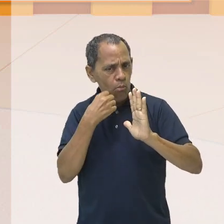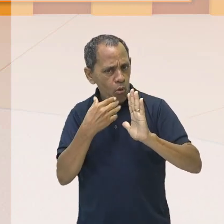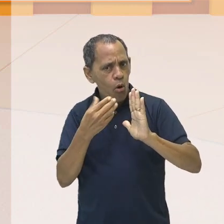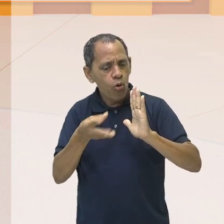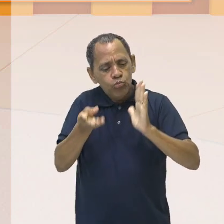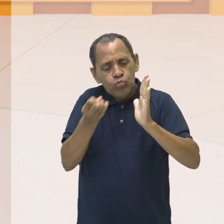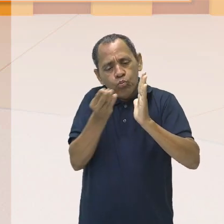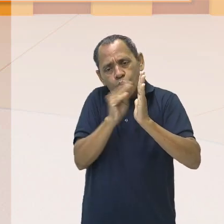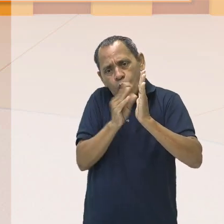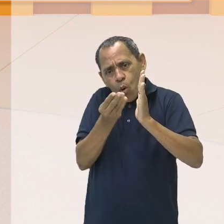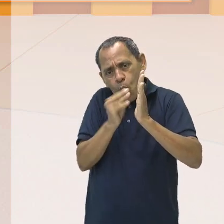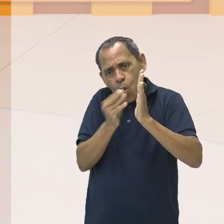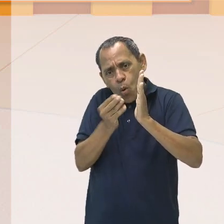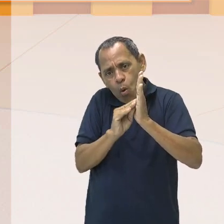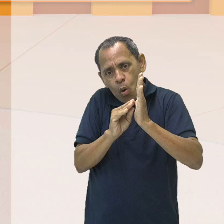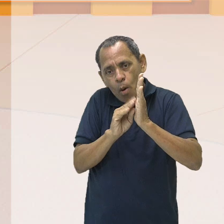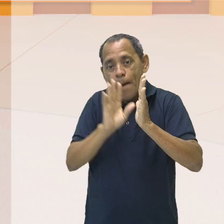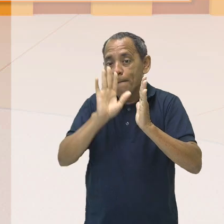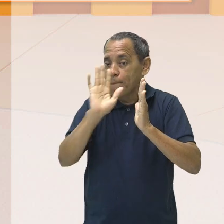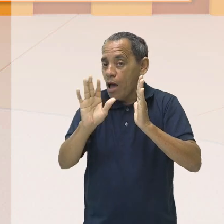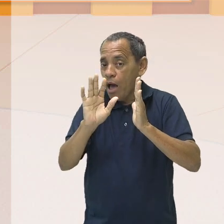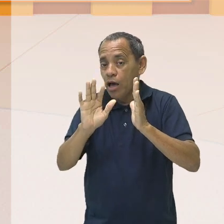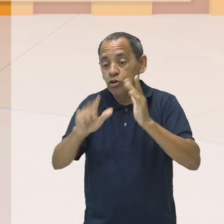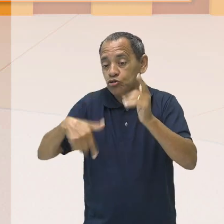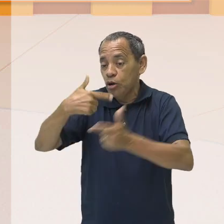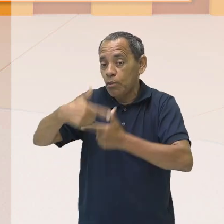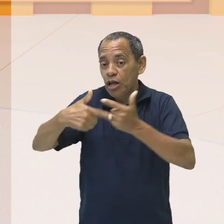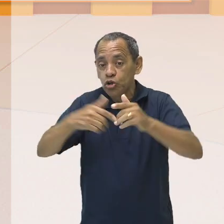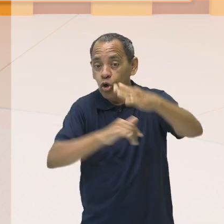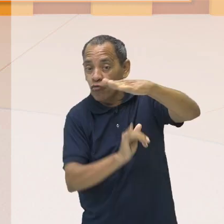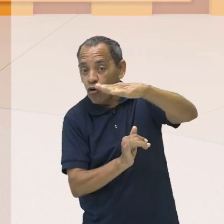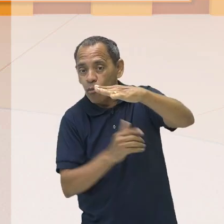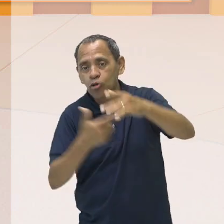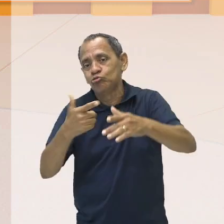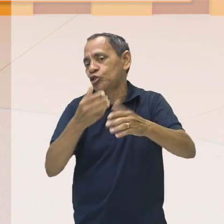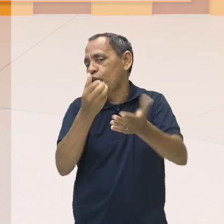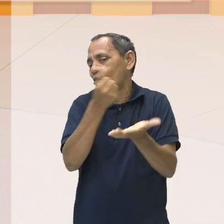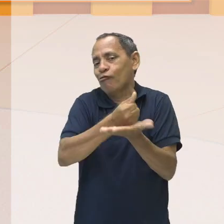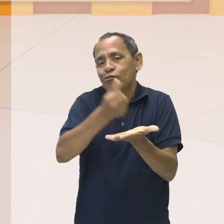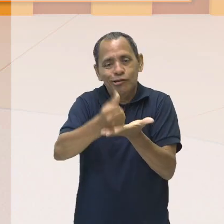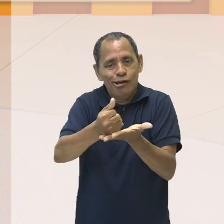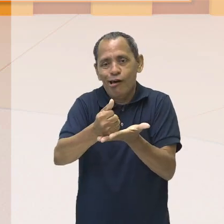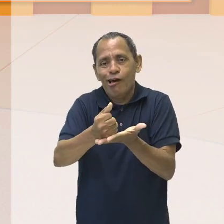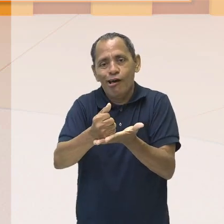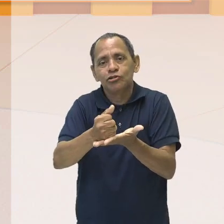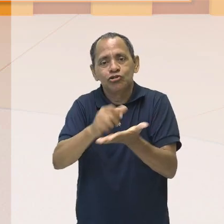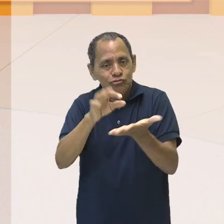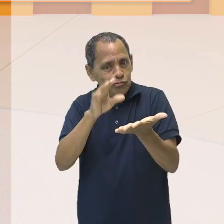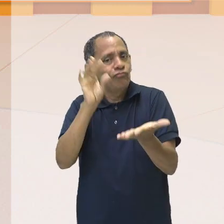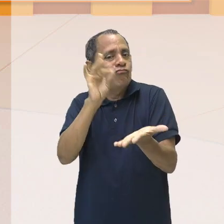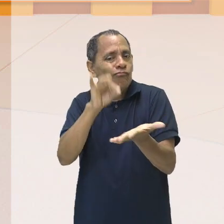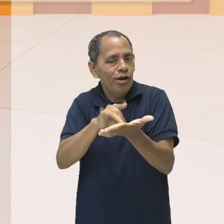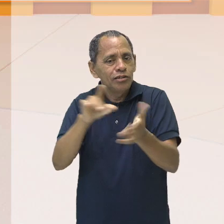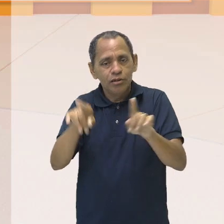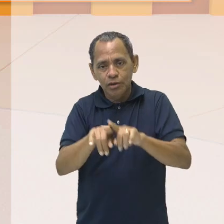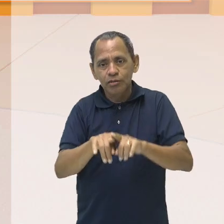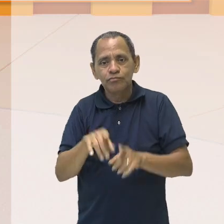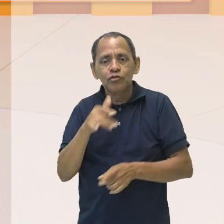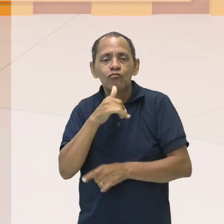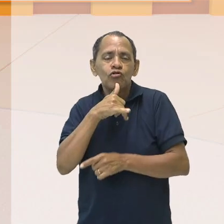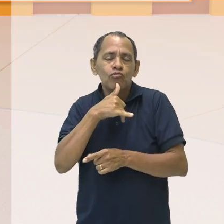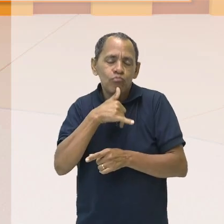e aquele trabalhador informal, ele não tem esse contrato formalizado e, infelizmente, acaba